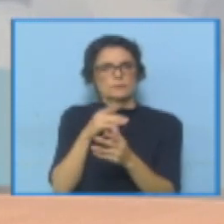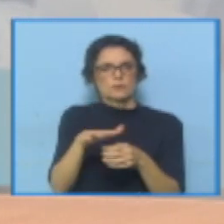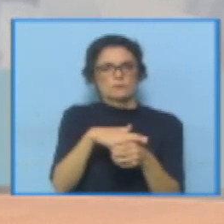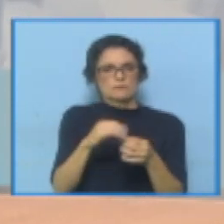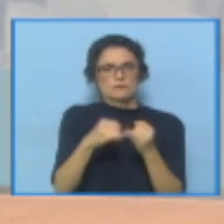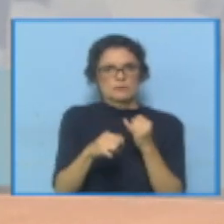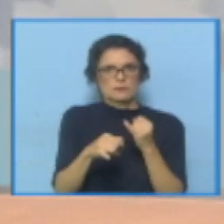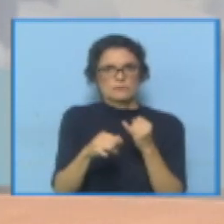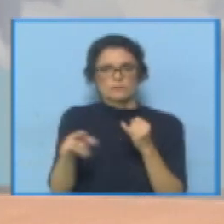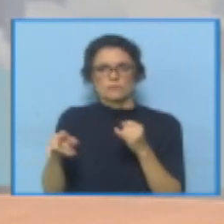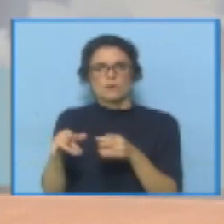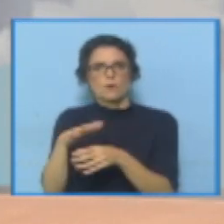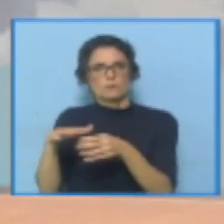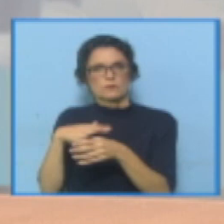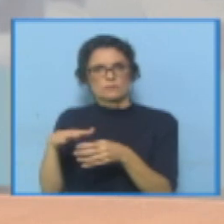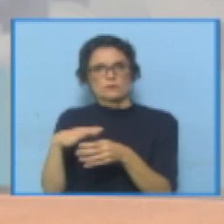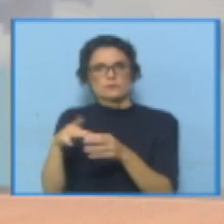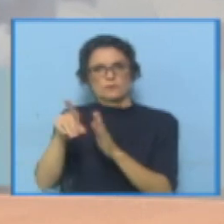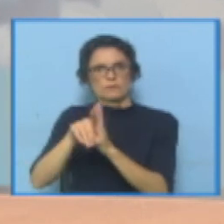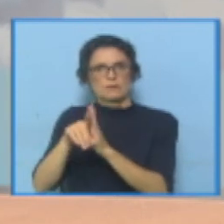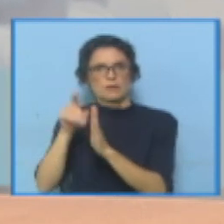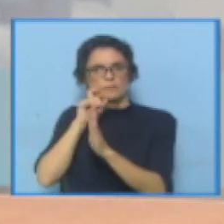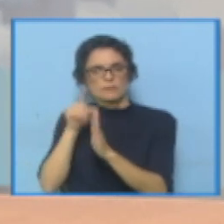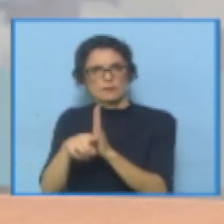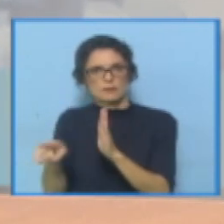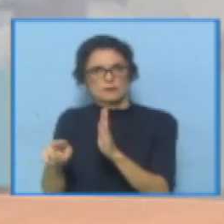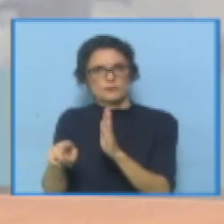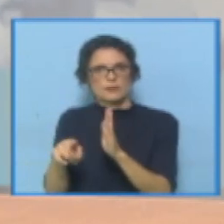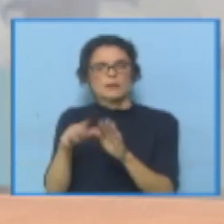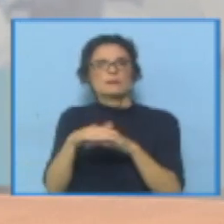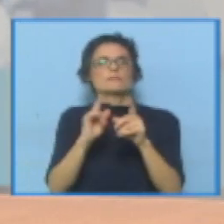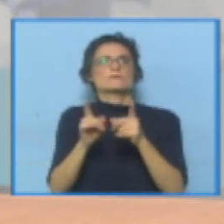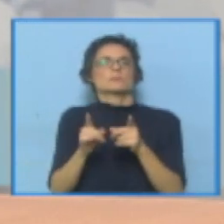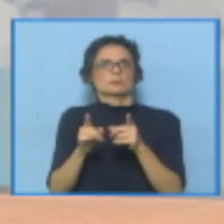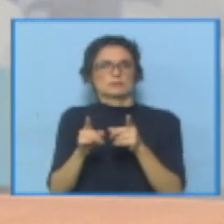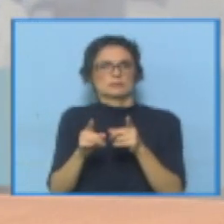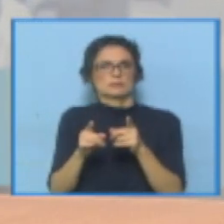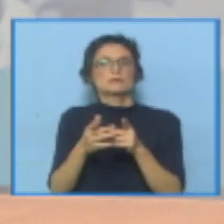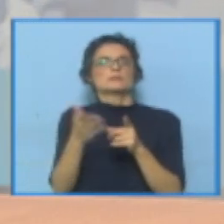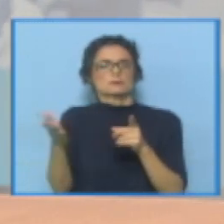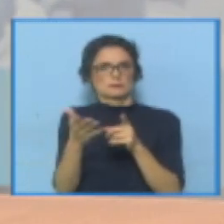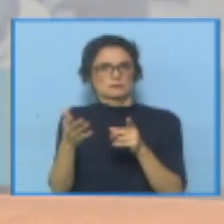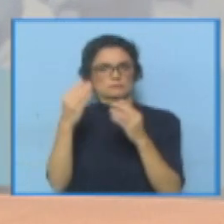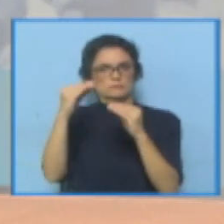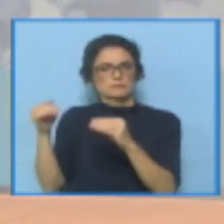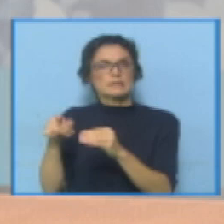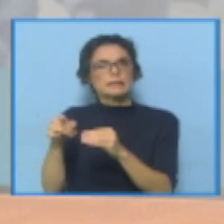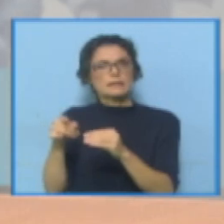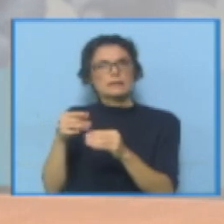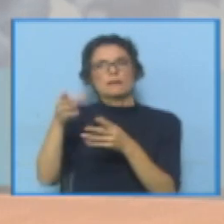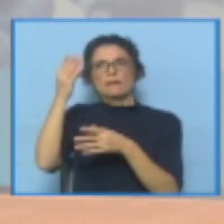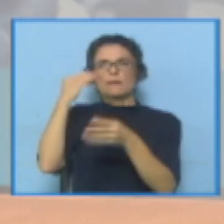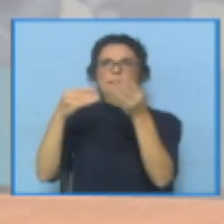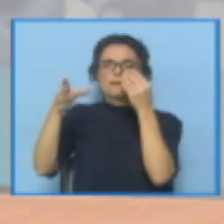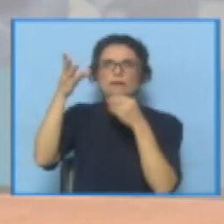situação de risco e o que é uma situação normativa e o que fazer perante uma situação de risco, não alarma as crianças. Ou